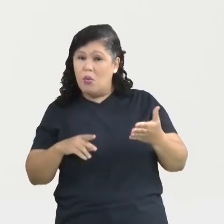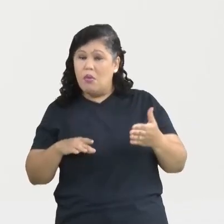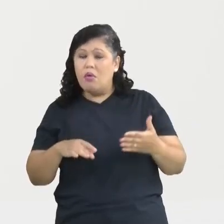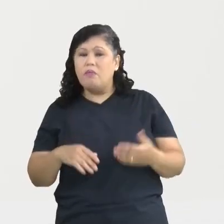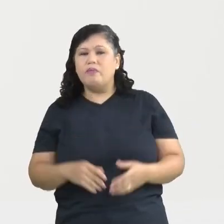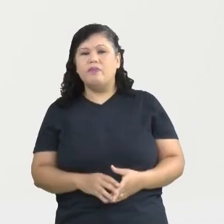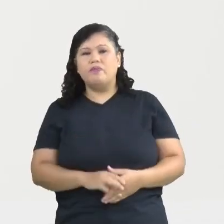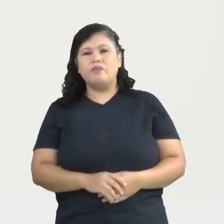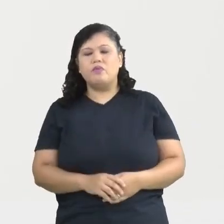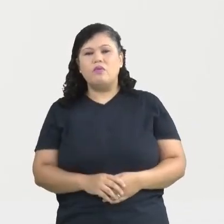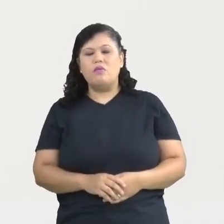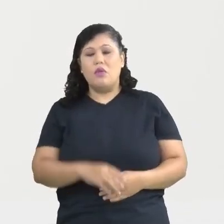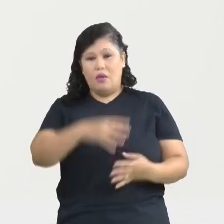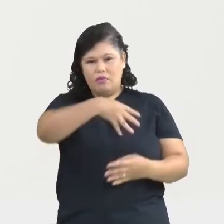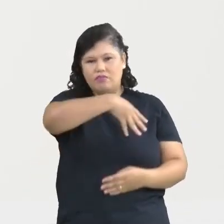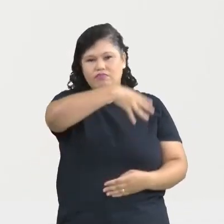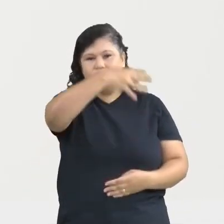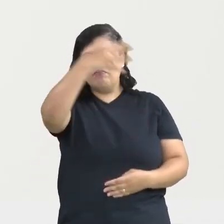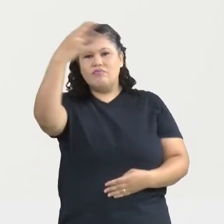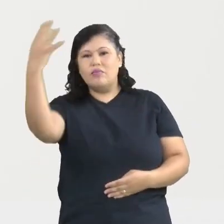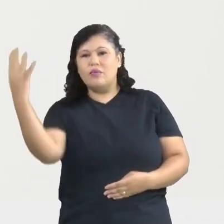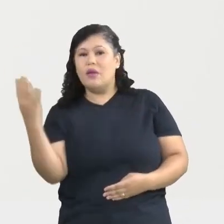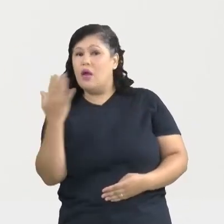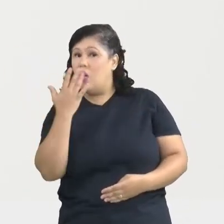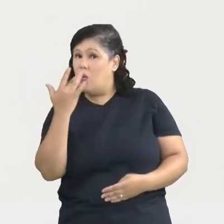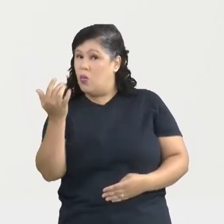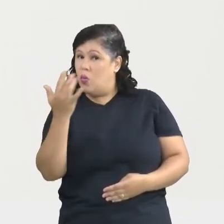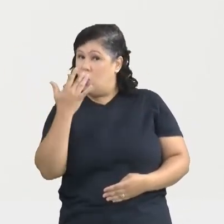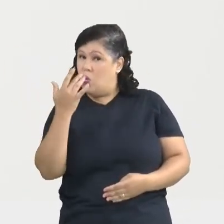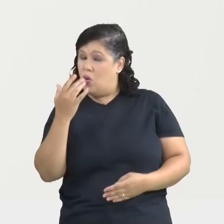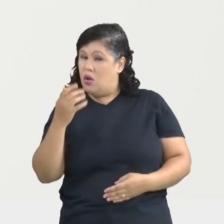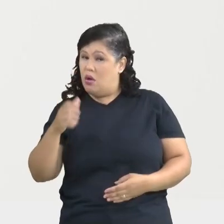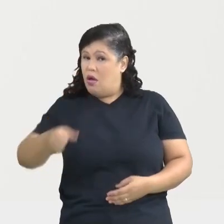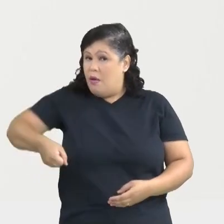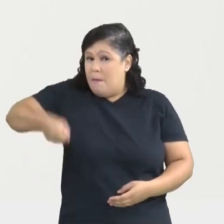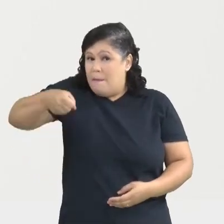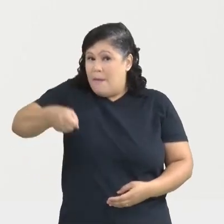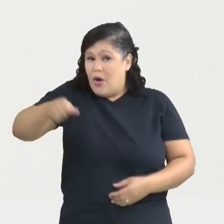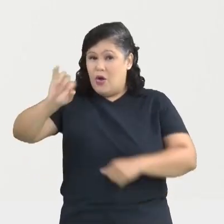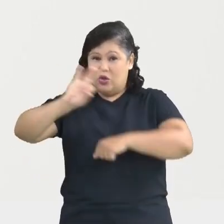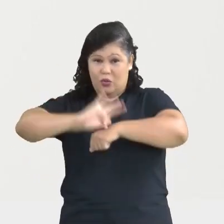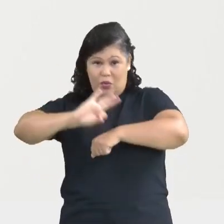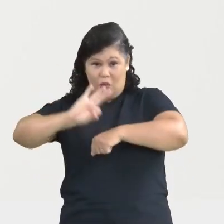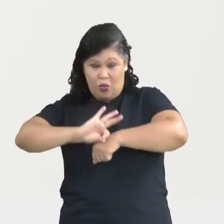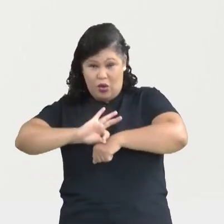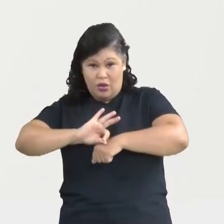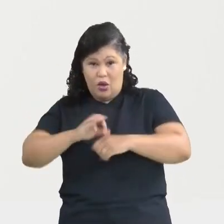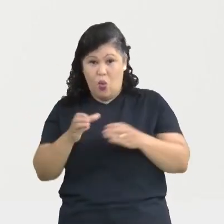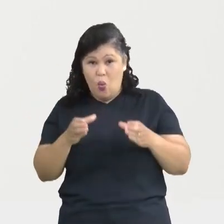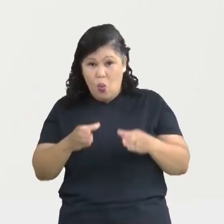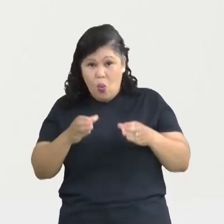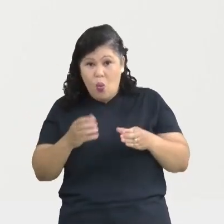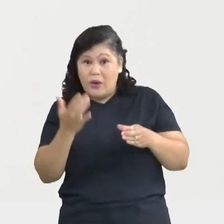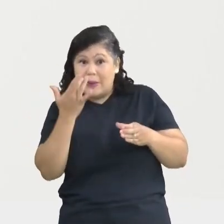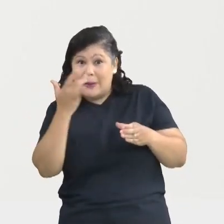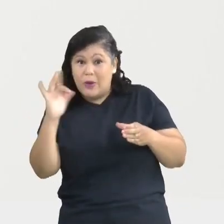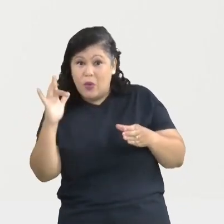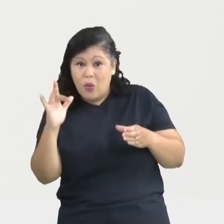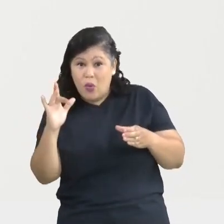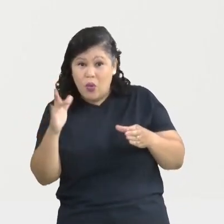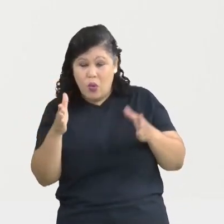poema? Arco-íris. Um caldeirão de moedas, um pote de ouro, a arca do